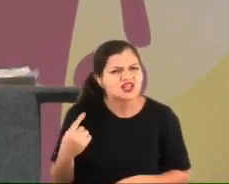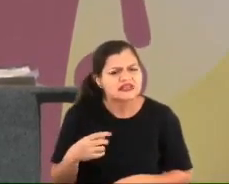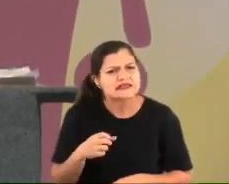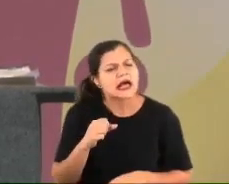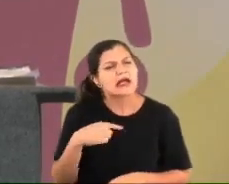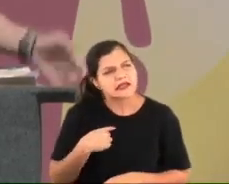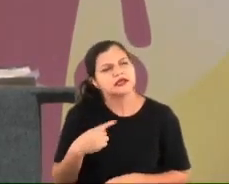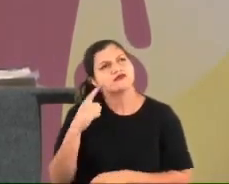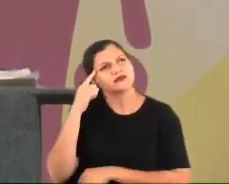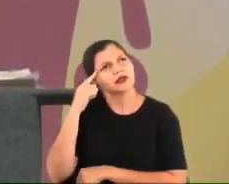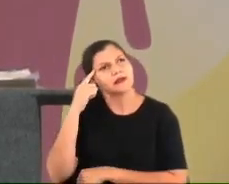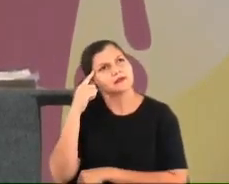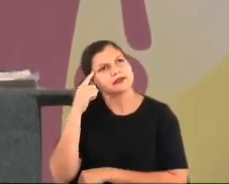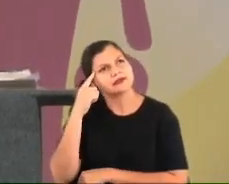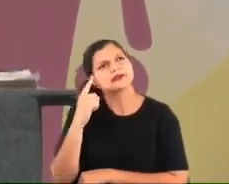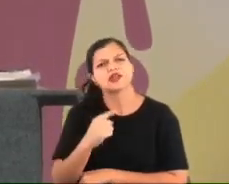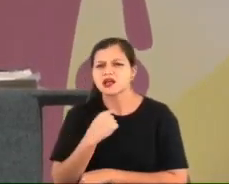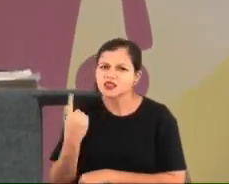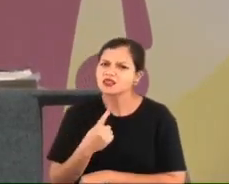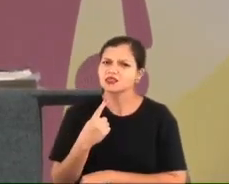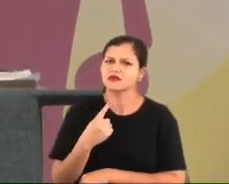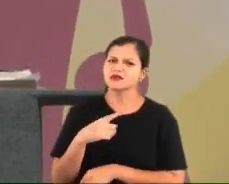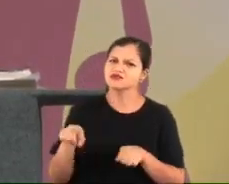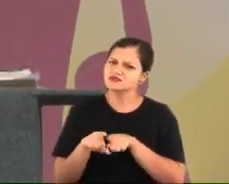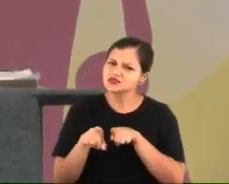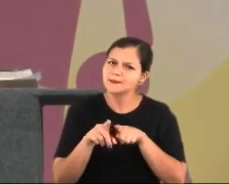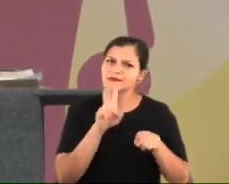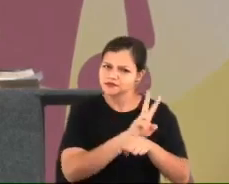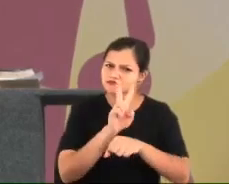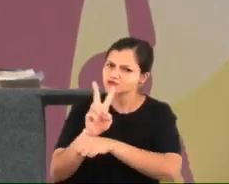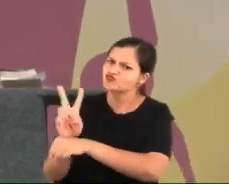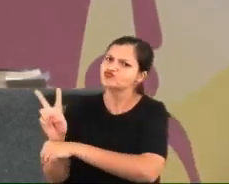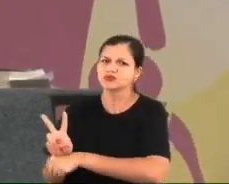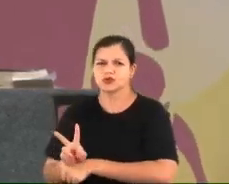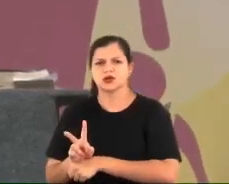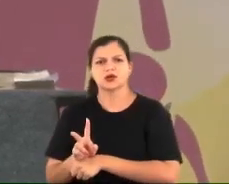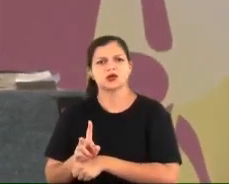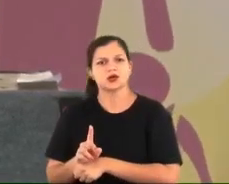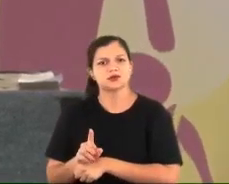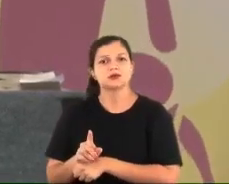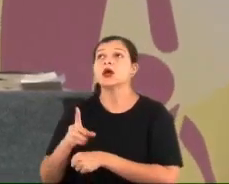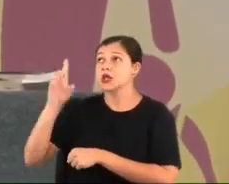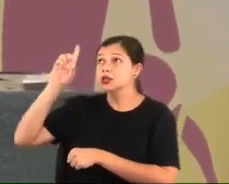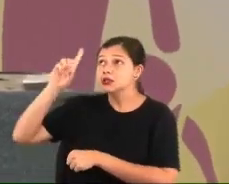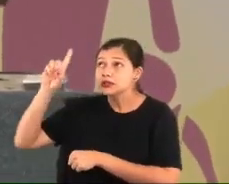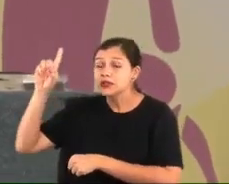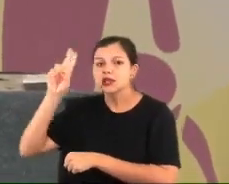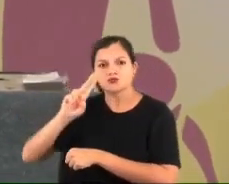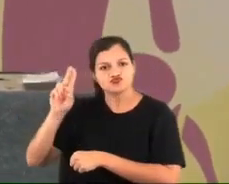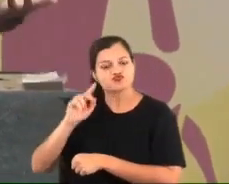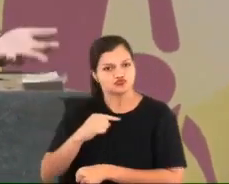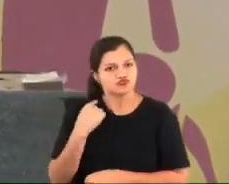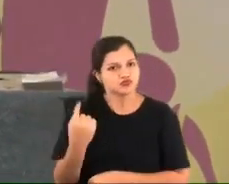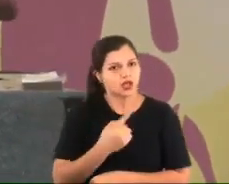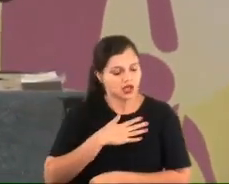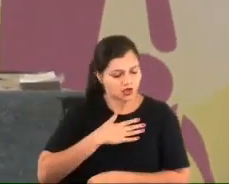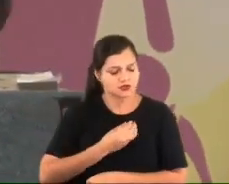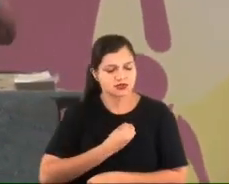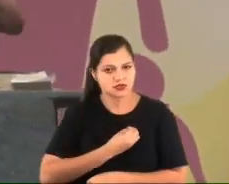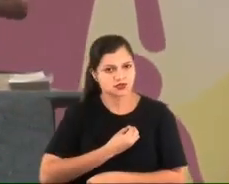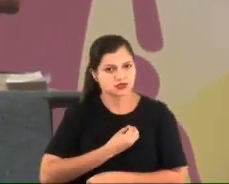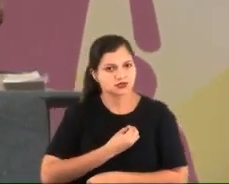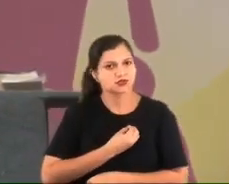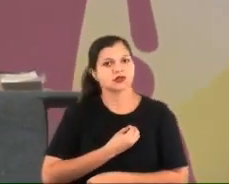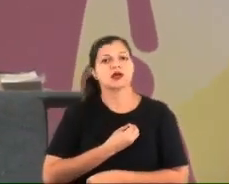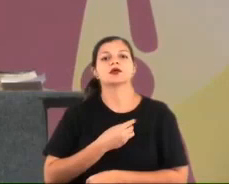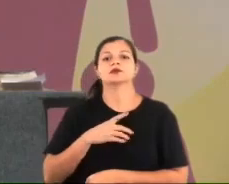dos outros, a gente está perguntando se está todo mundo precisando, Deus usa a gente, às vezes cai do céu, mas